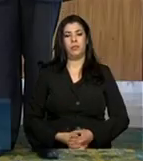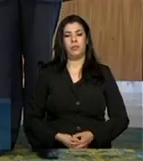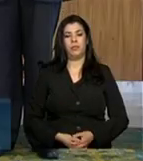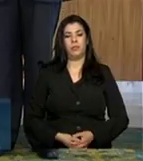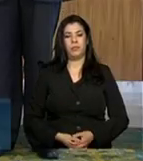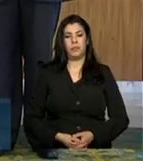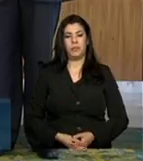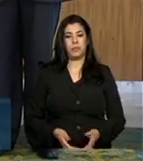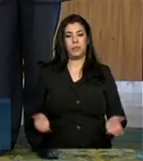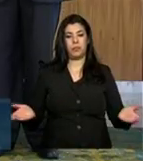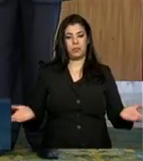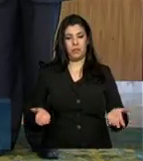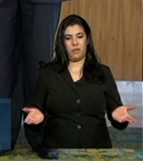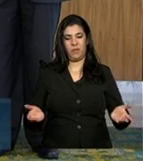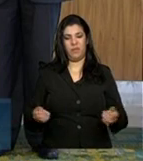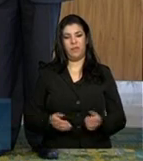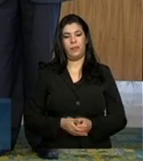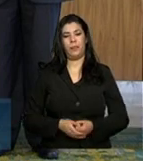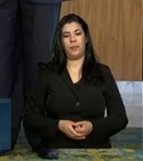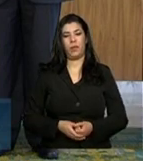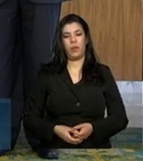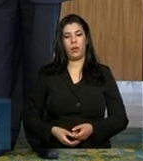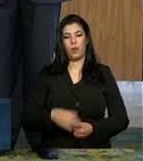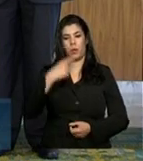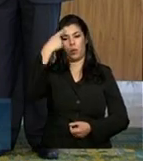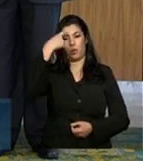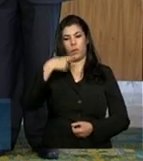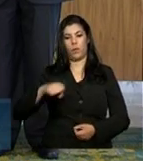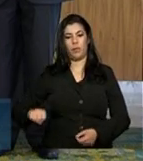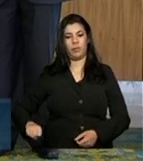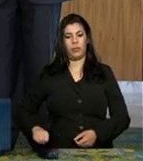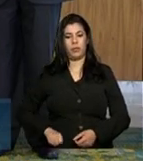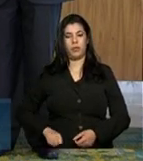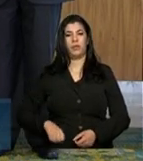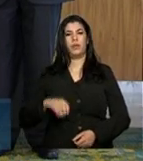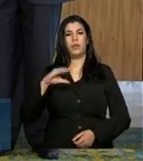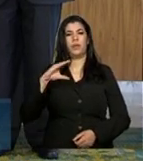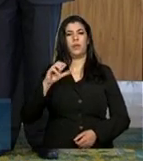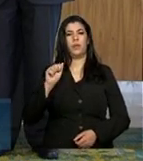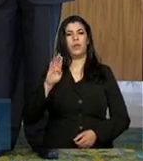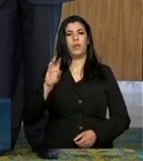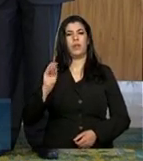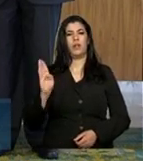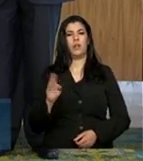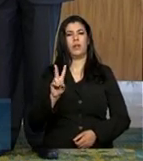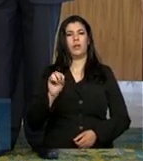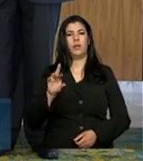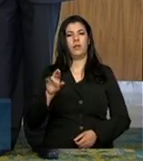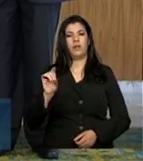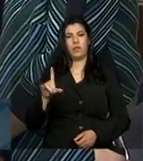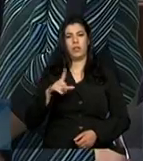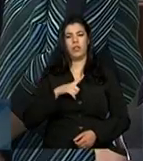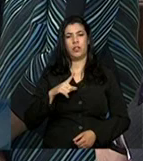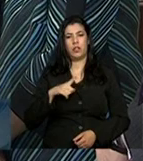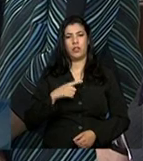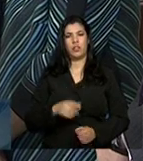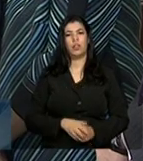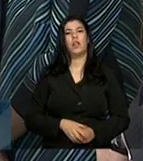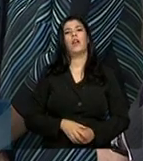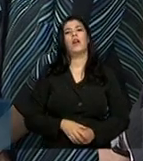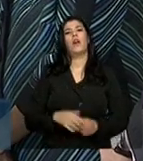É a vez, então, do embaixador de Cabo Verde, um país que está localizado no Oceano Atlântico, na África. É